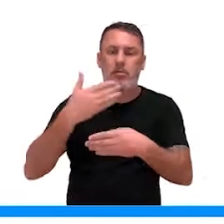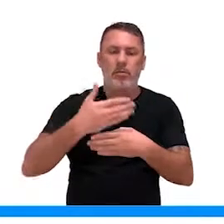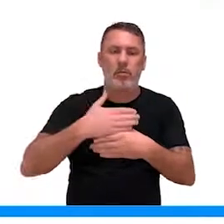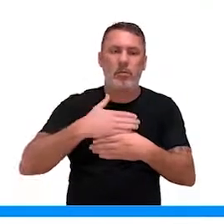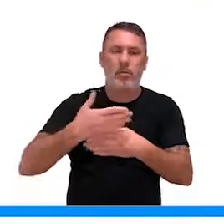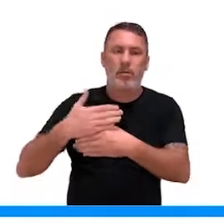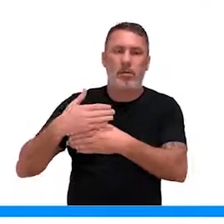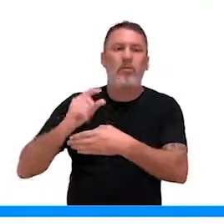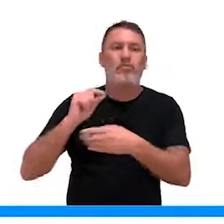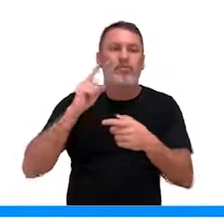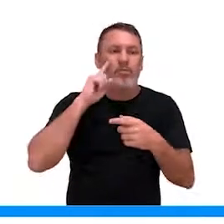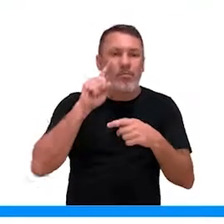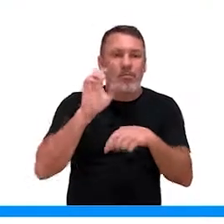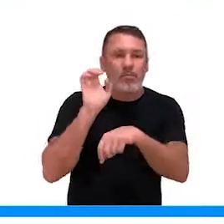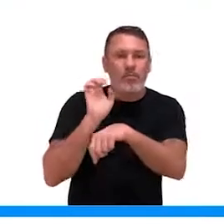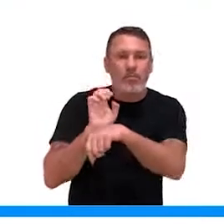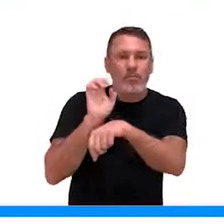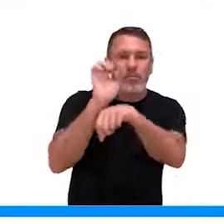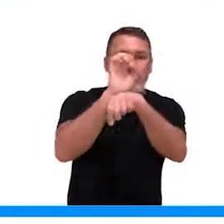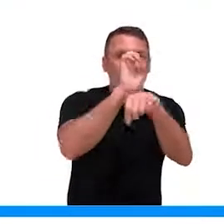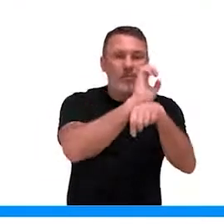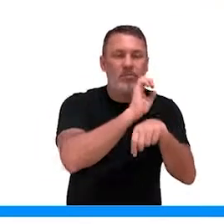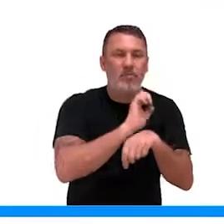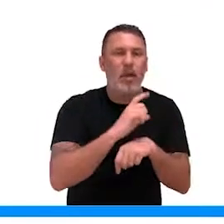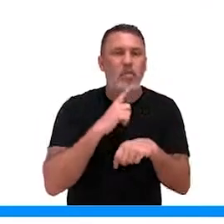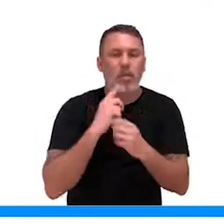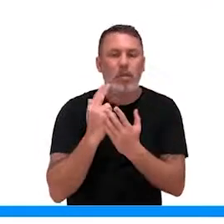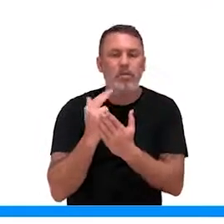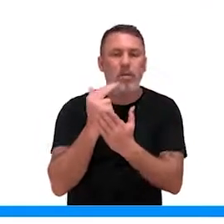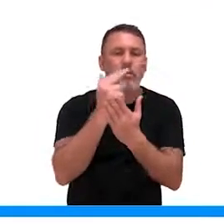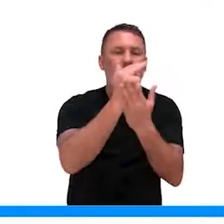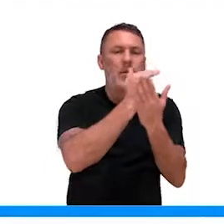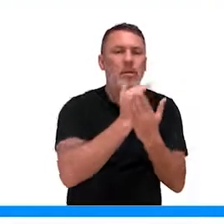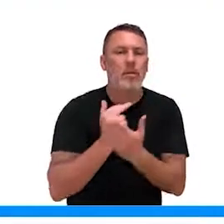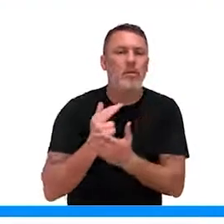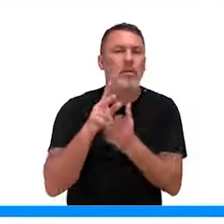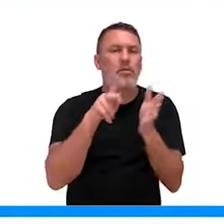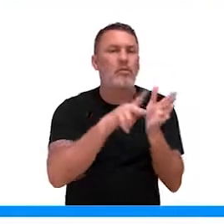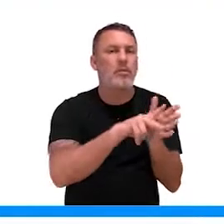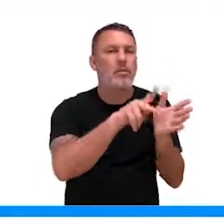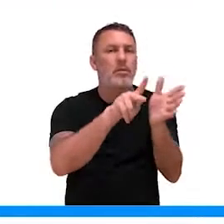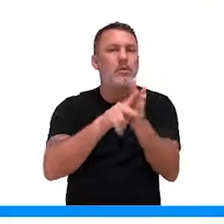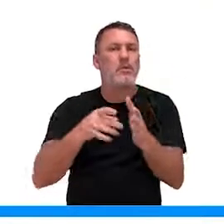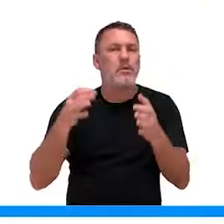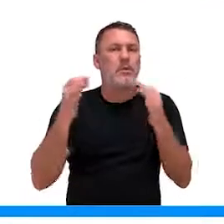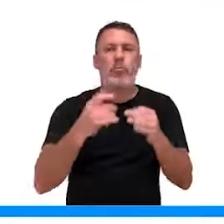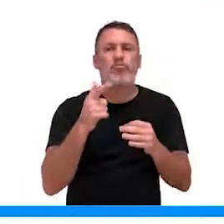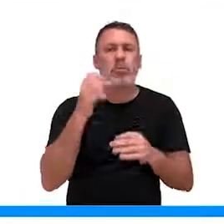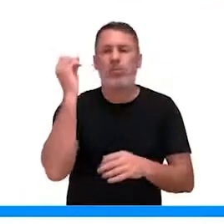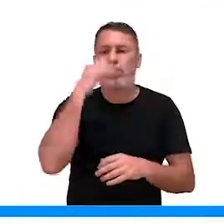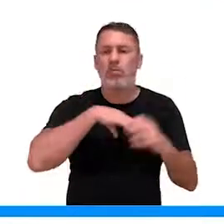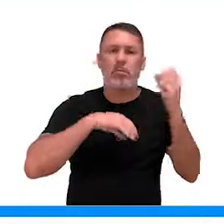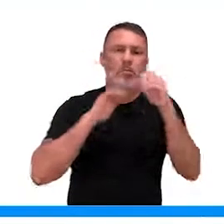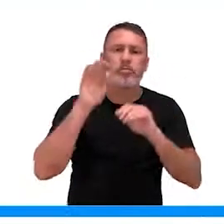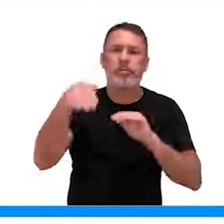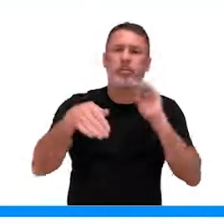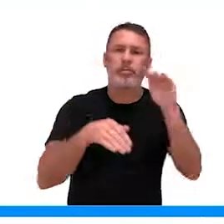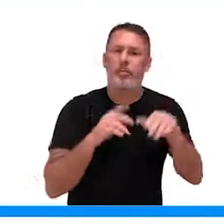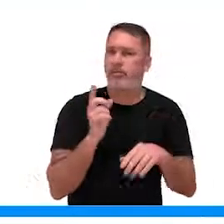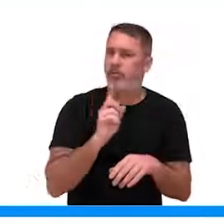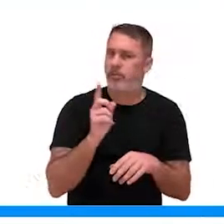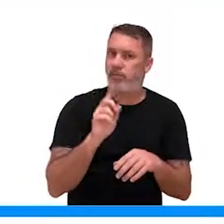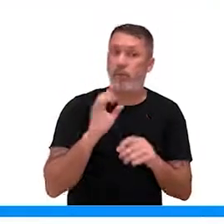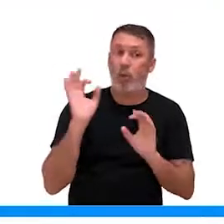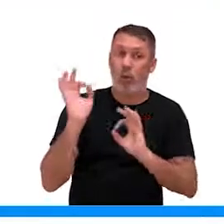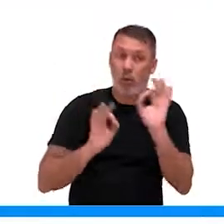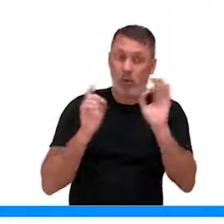às unidades federativas. Tudo bem? Não se esqueça disso. Essa regionalização,